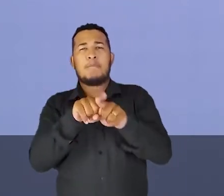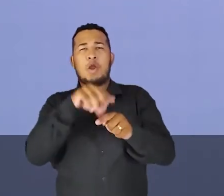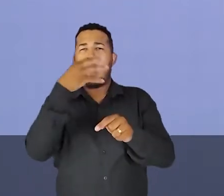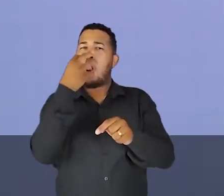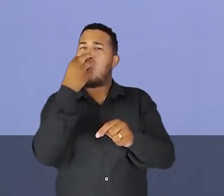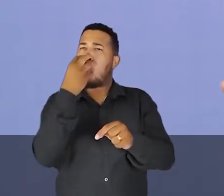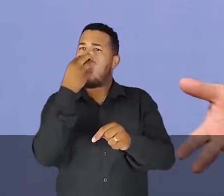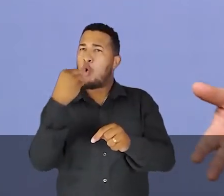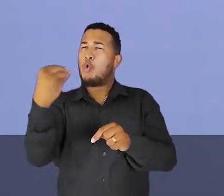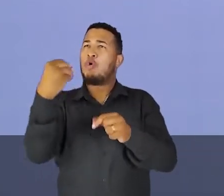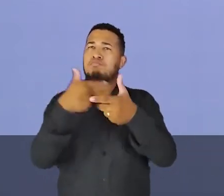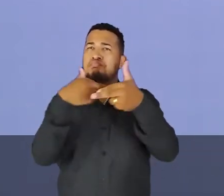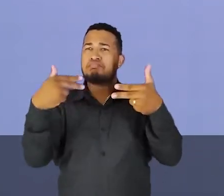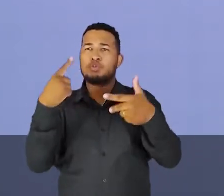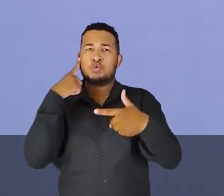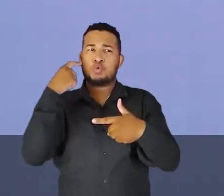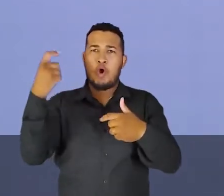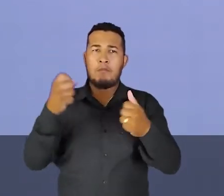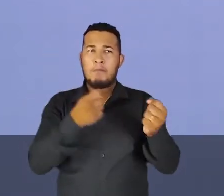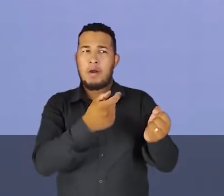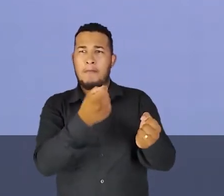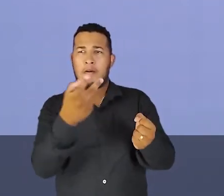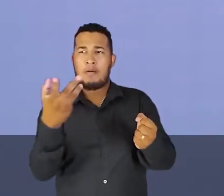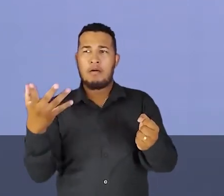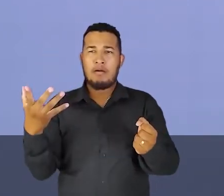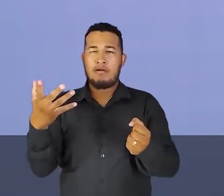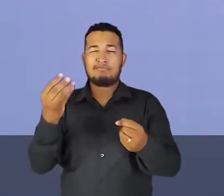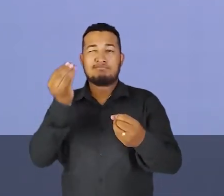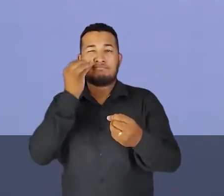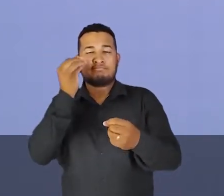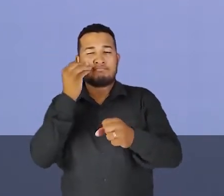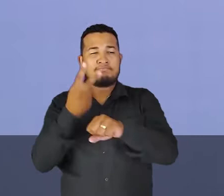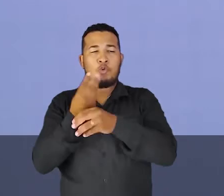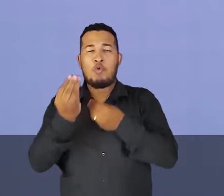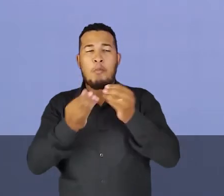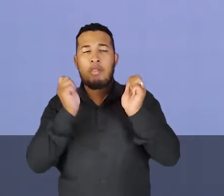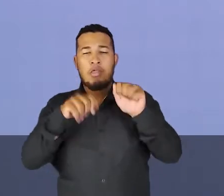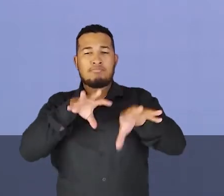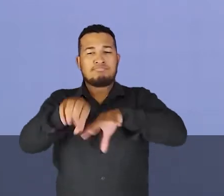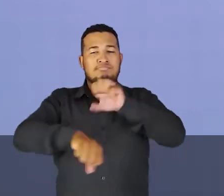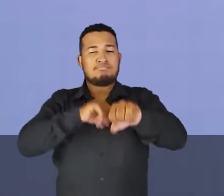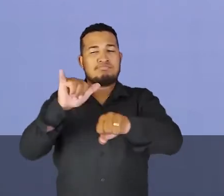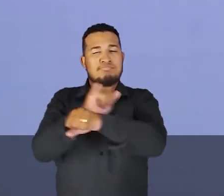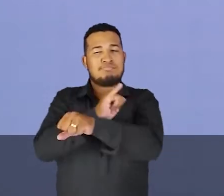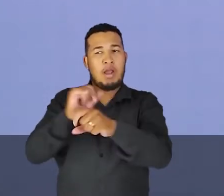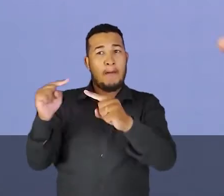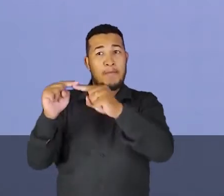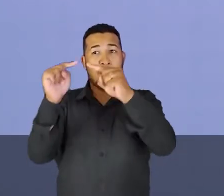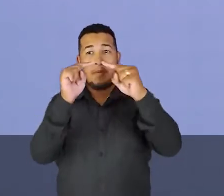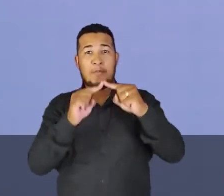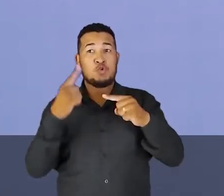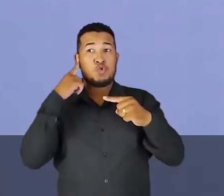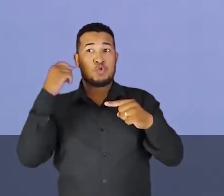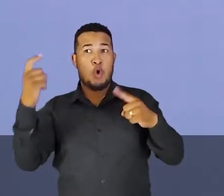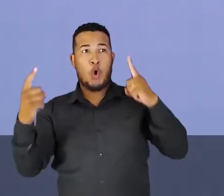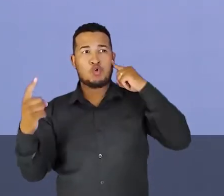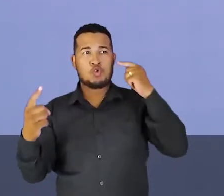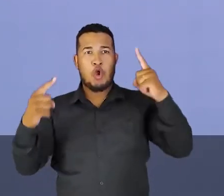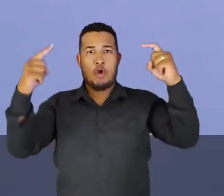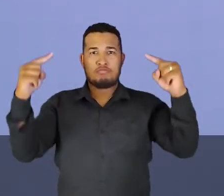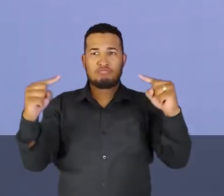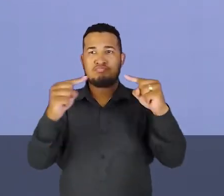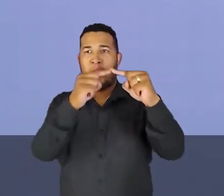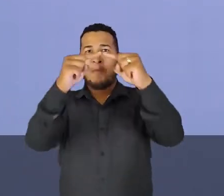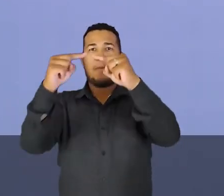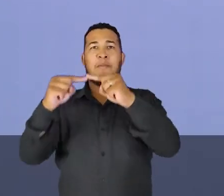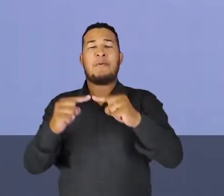animais, os sons dos animais, e passaram a procurar uma maneira de reproduzir e de harmonizar esses sons, né, de